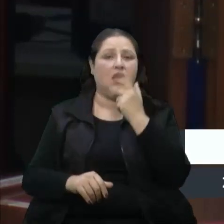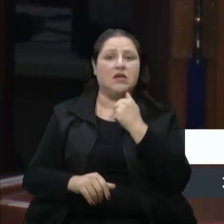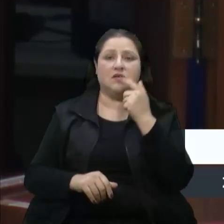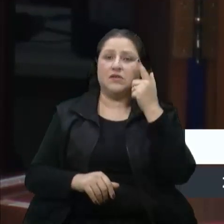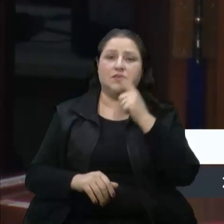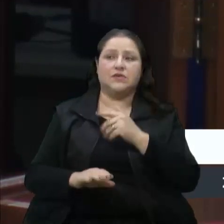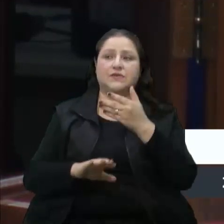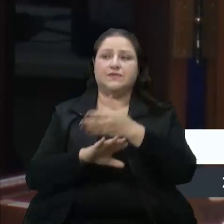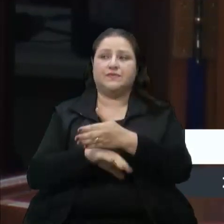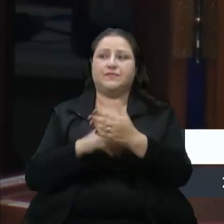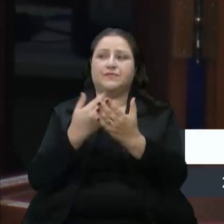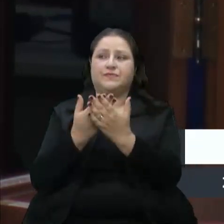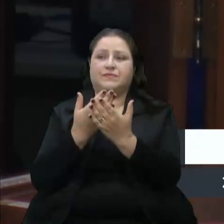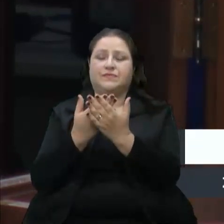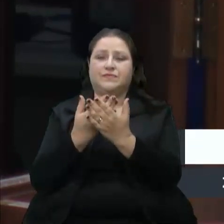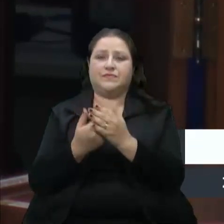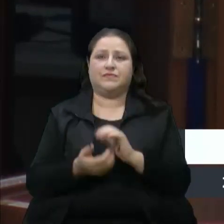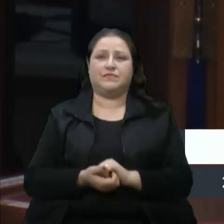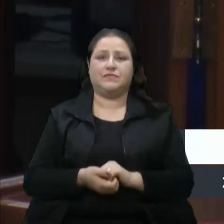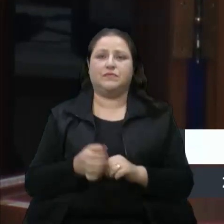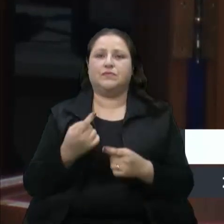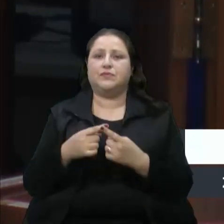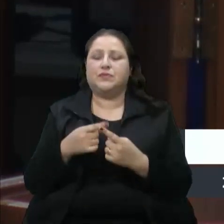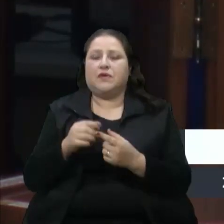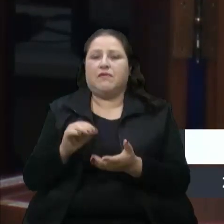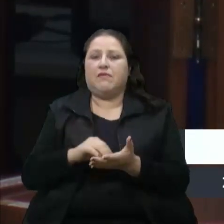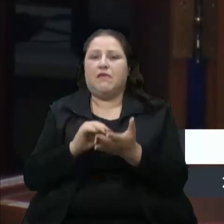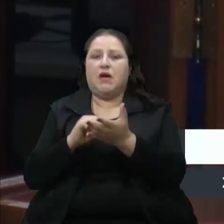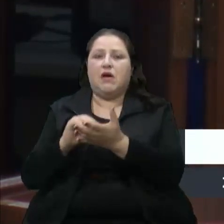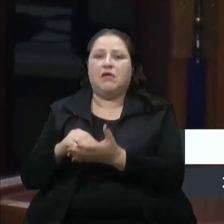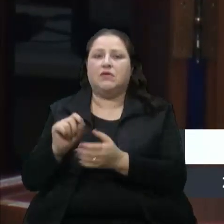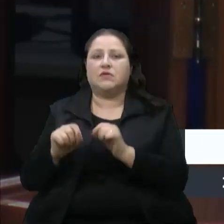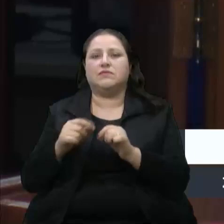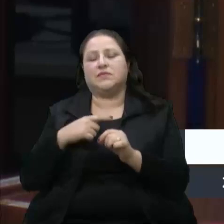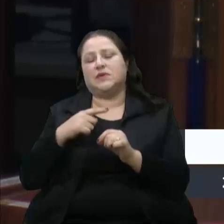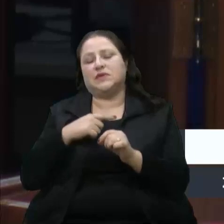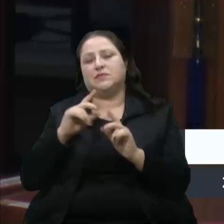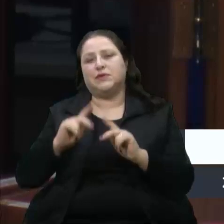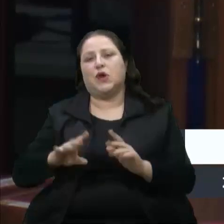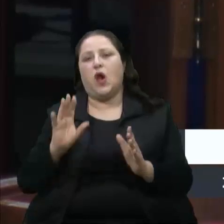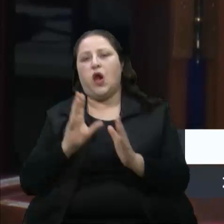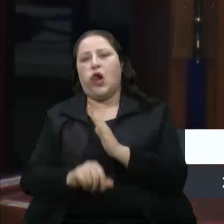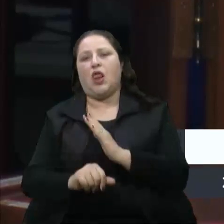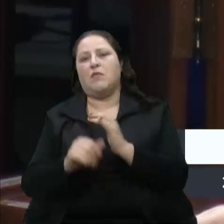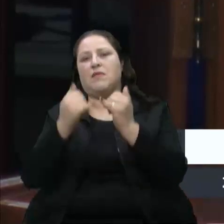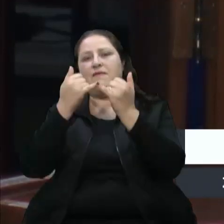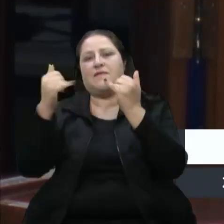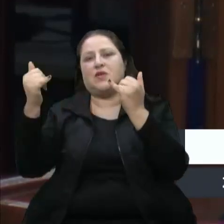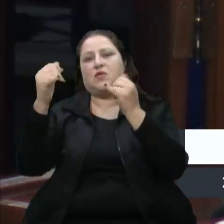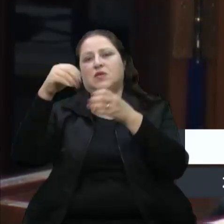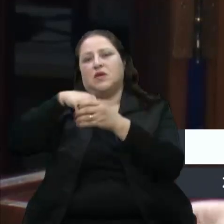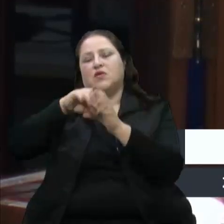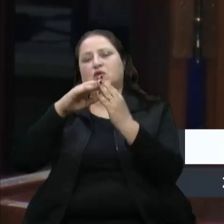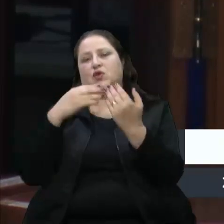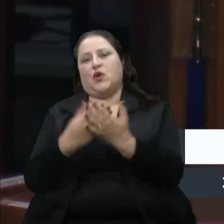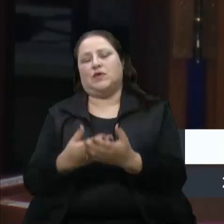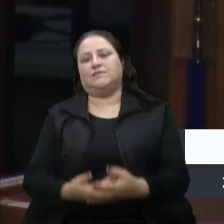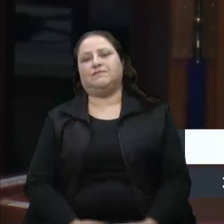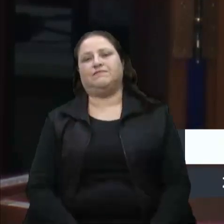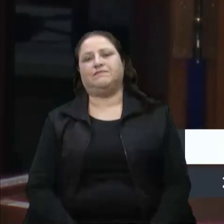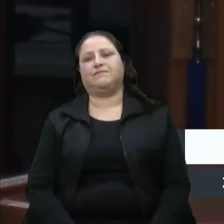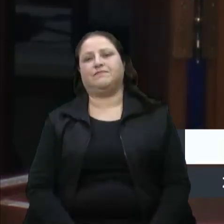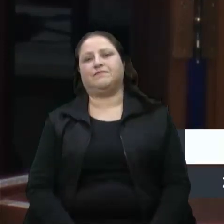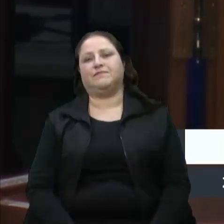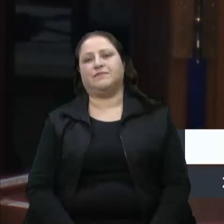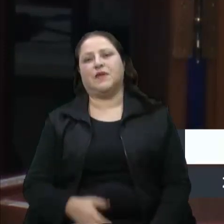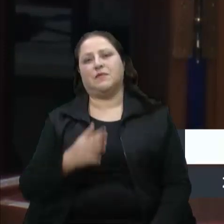ir para a aula, justamente porque existia essa relação. Mas era isso no momento. Eu gostaria de